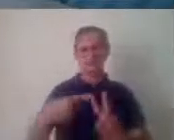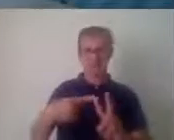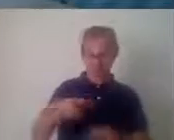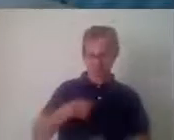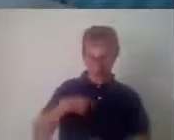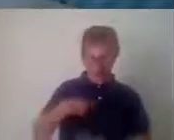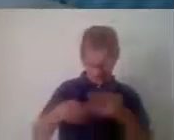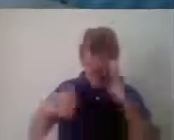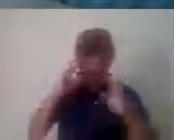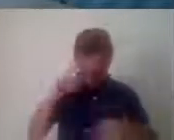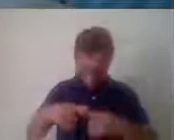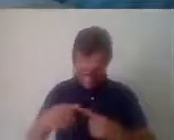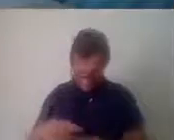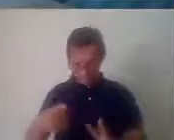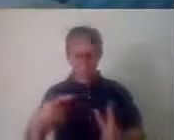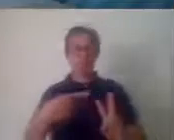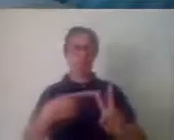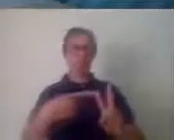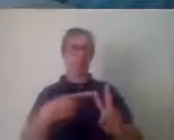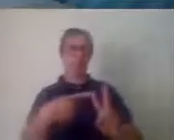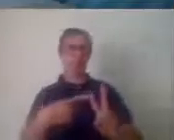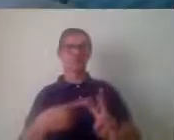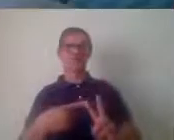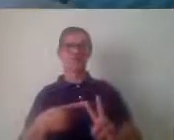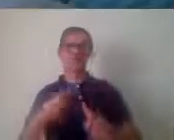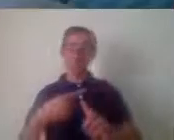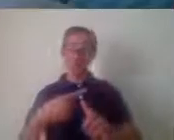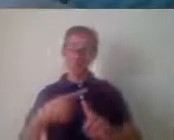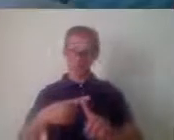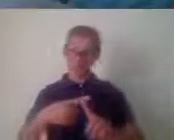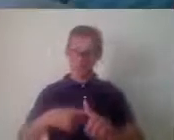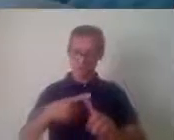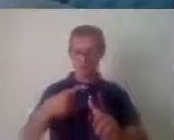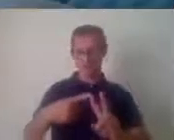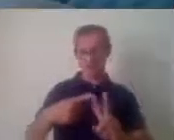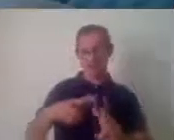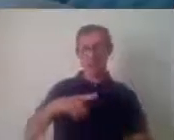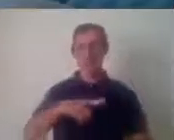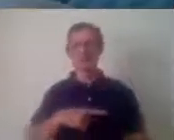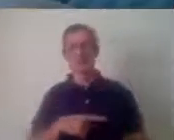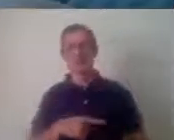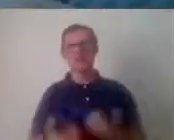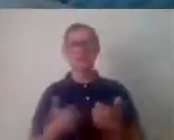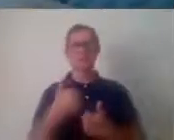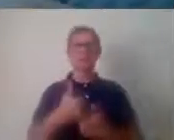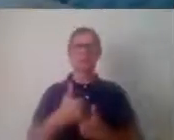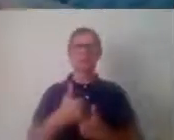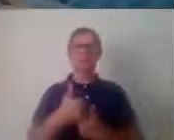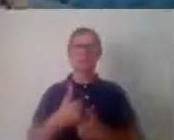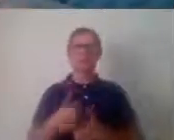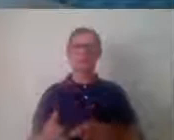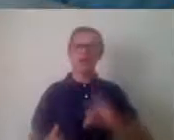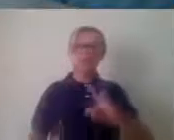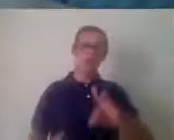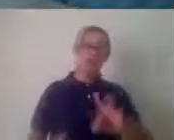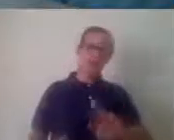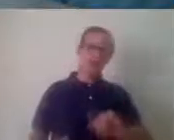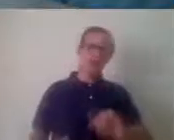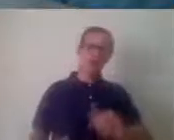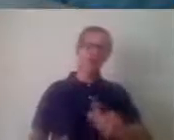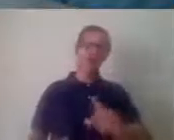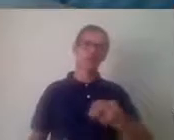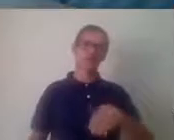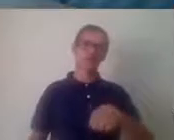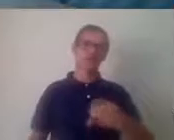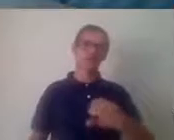penso, peraí, apareceu uma raiz, dependendo da raiz, você já vai cair direto uma substituição trigonométrica. O negócio vai ficar